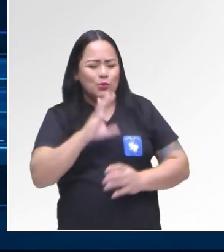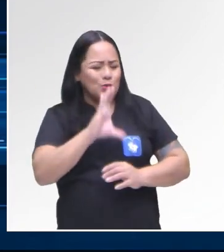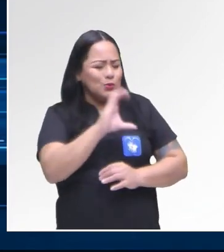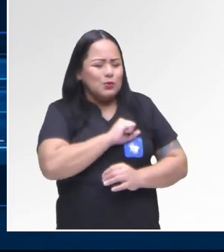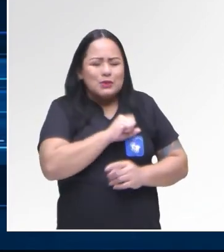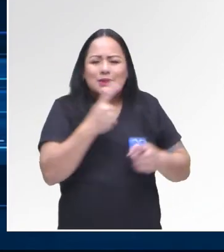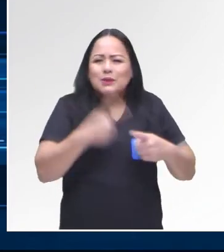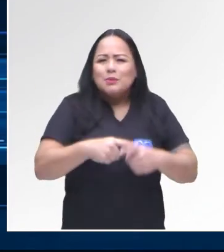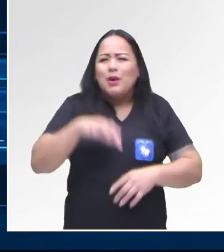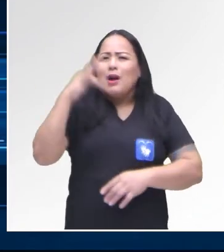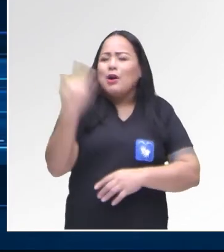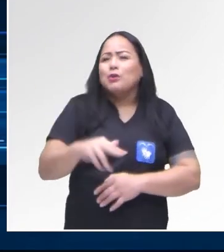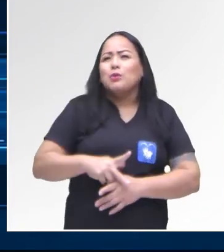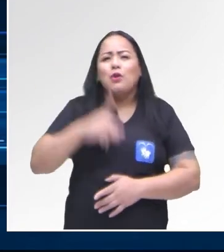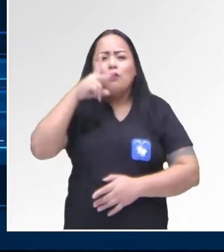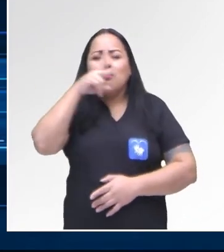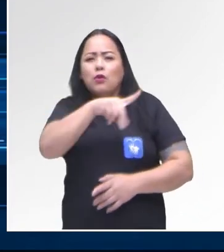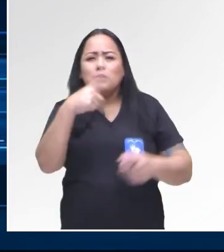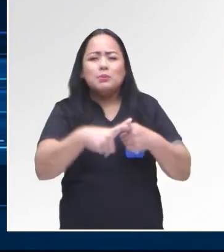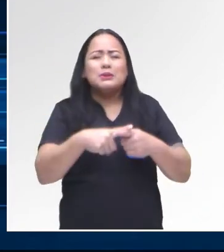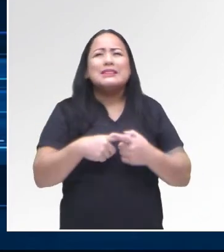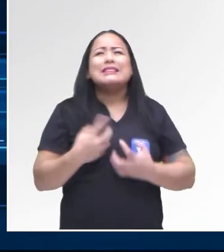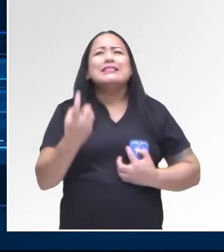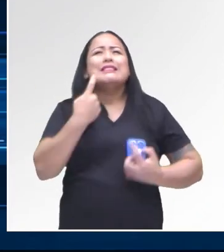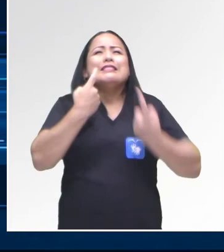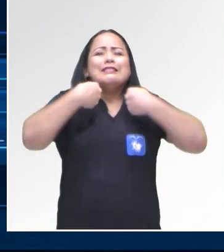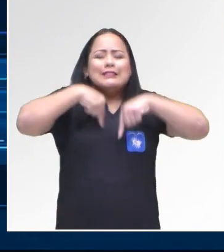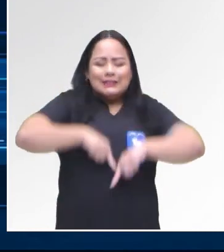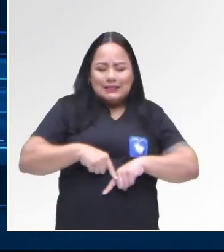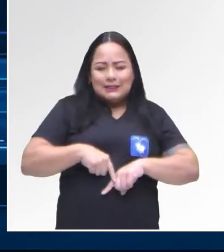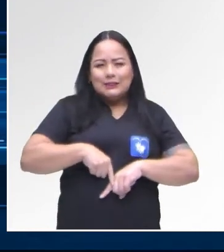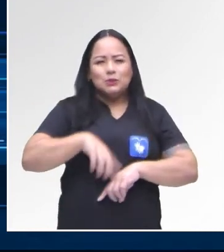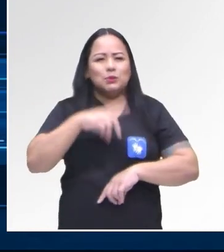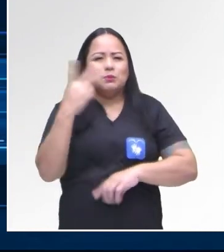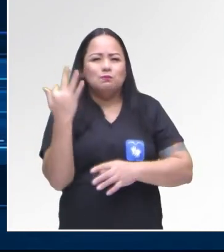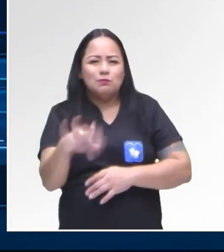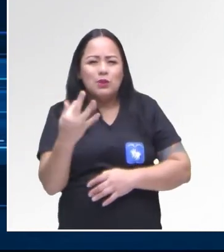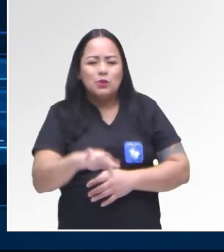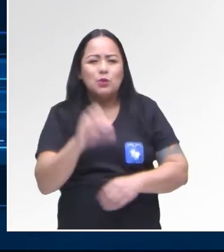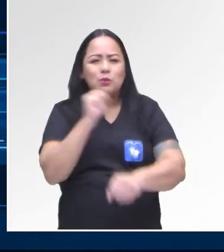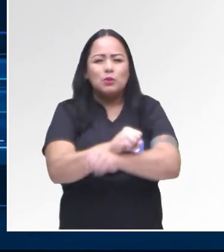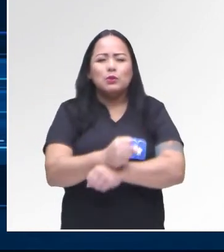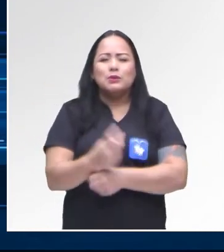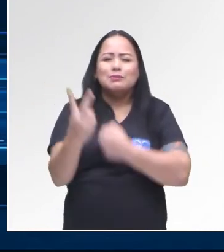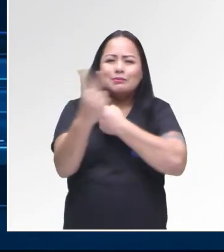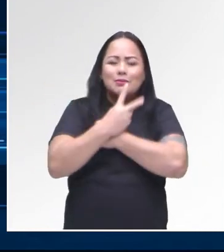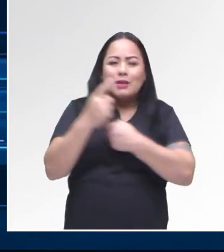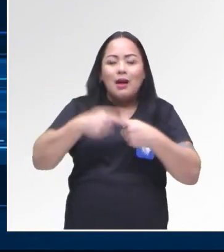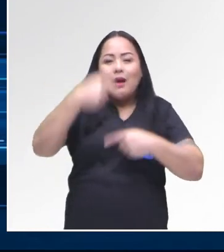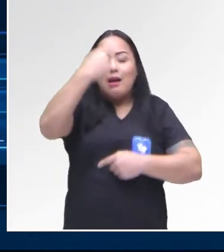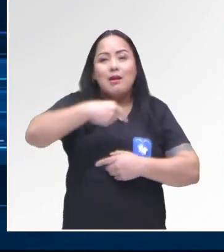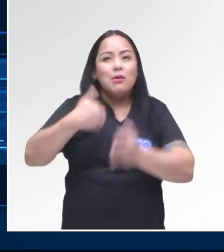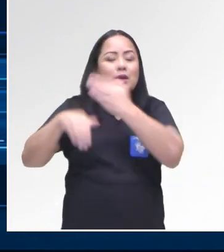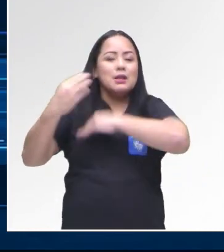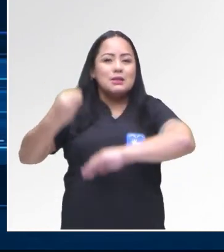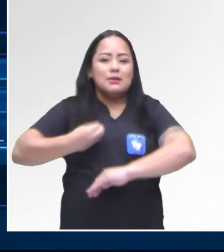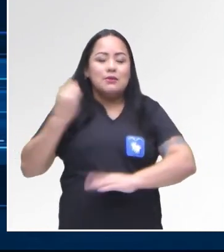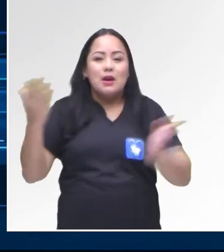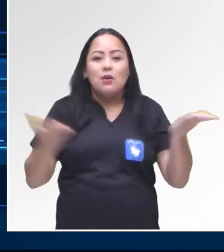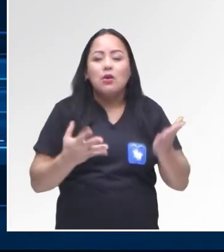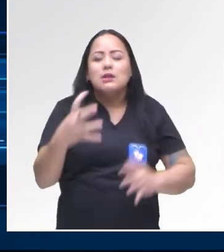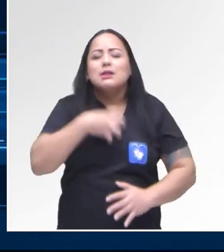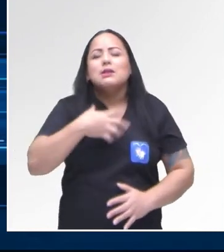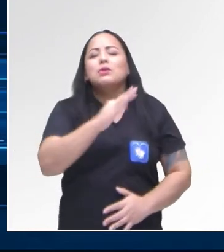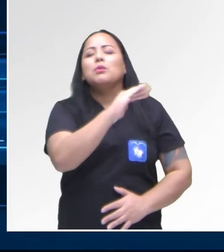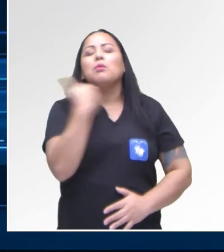forte, a dor de um desengano me devora. Sem que última esperança me conforte, eu que outrora vivia, eu sinto agora morte